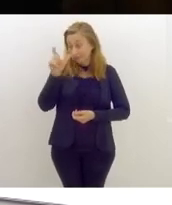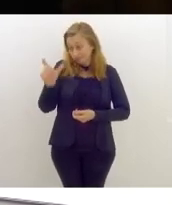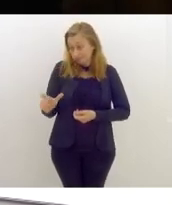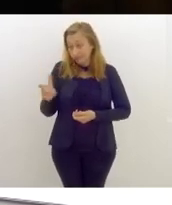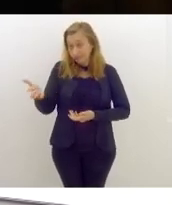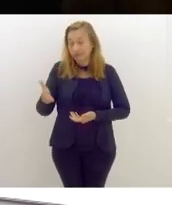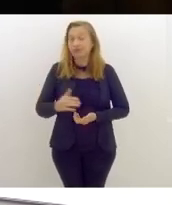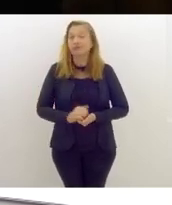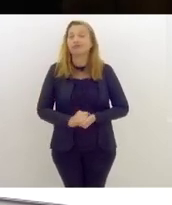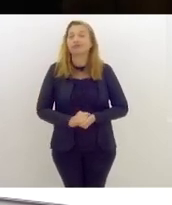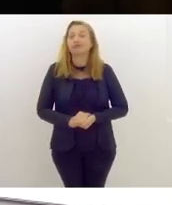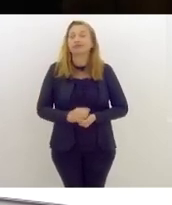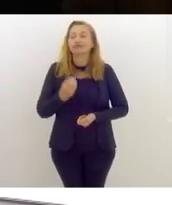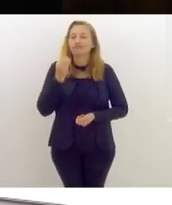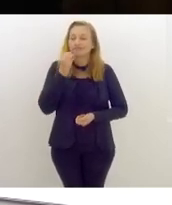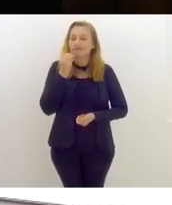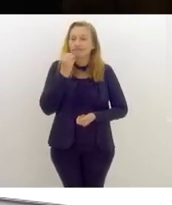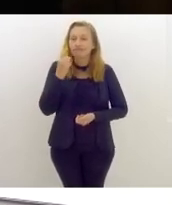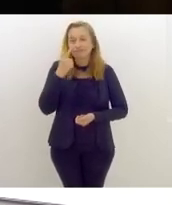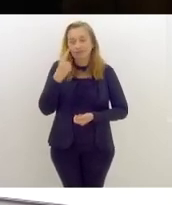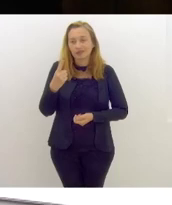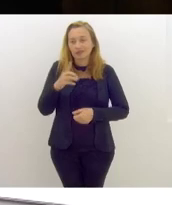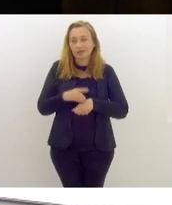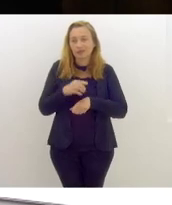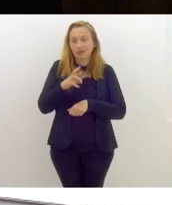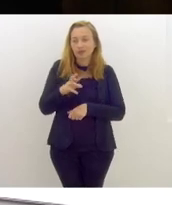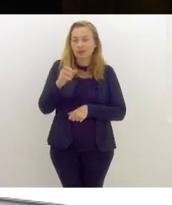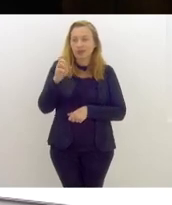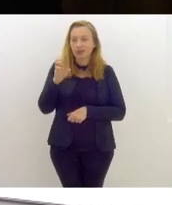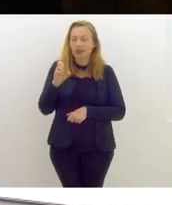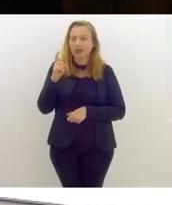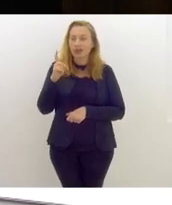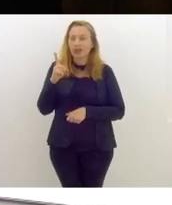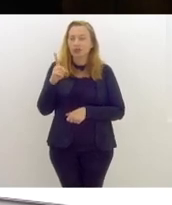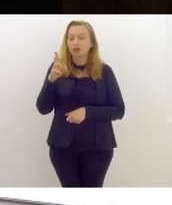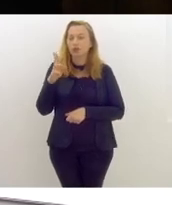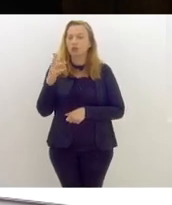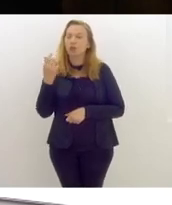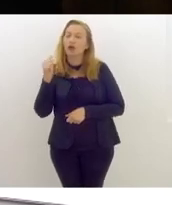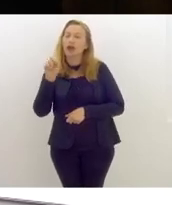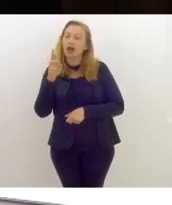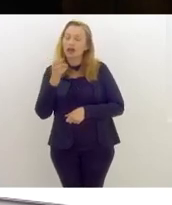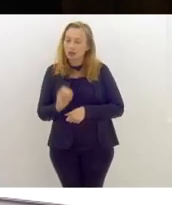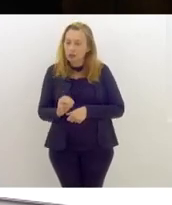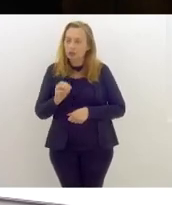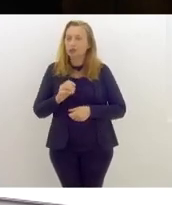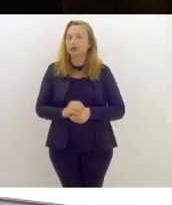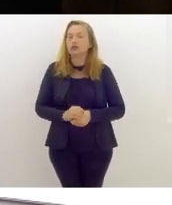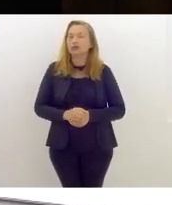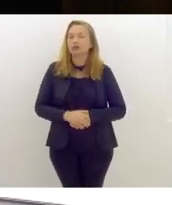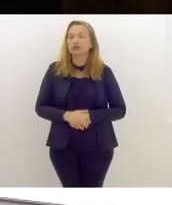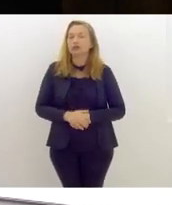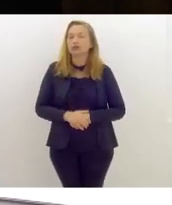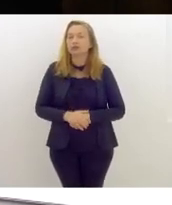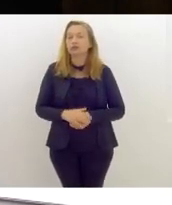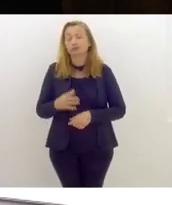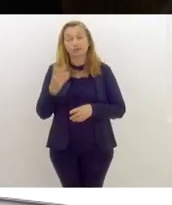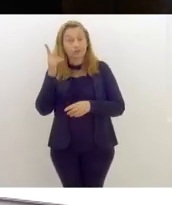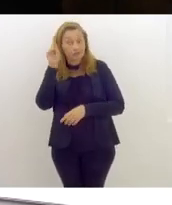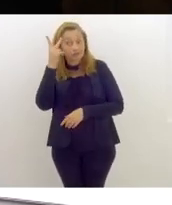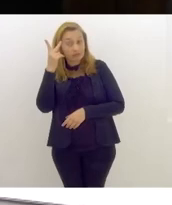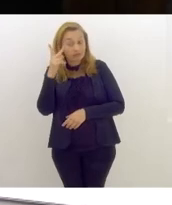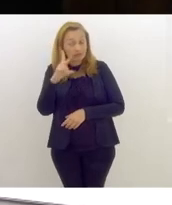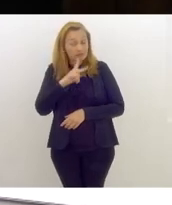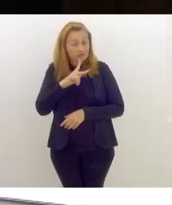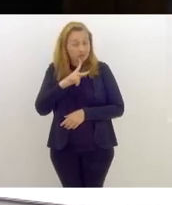ele oportunidade de ver aqui o Doutor Eduardo Lima Neto é Doutor Eduardo eu tenho uma história muito